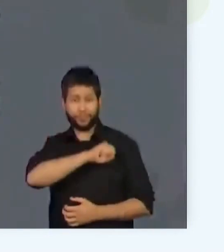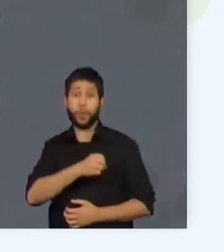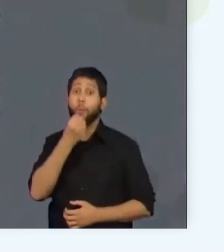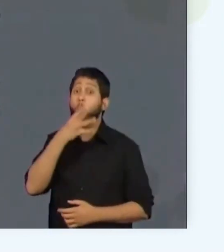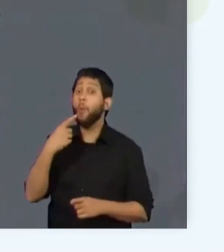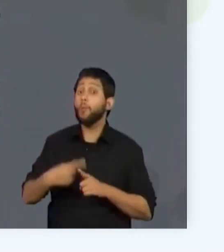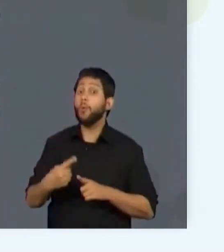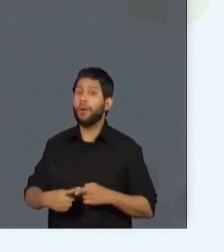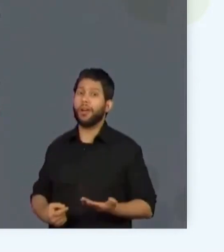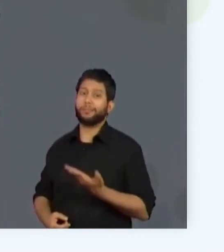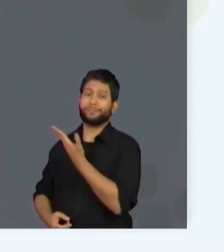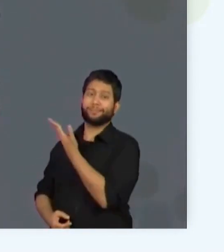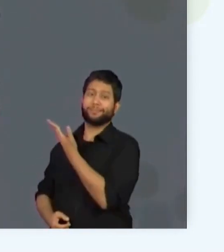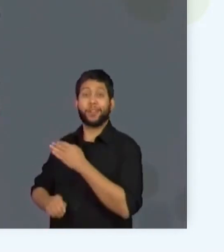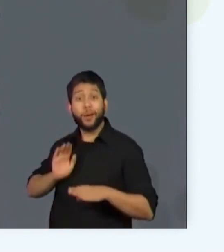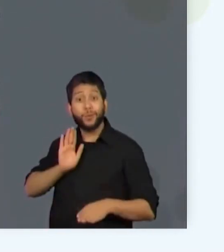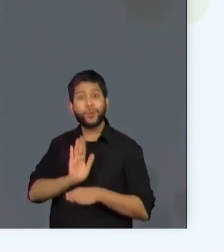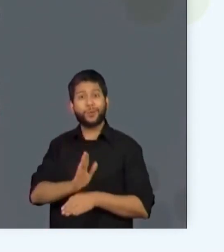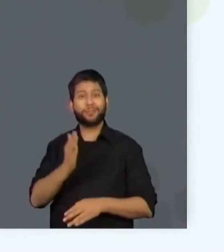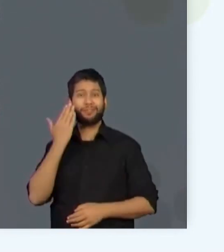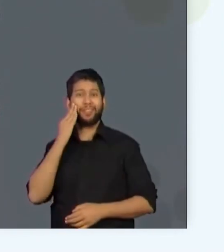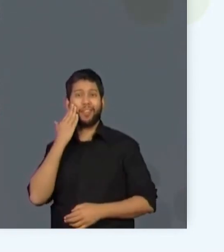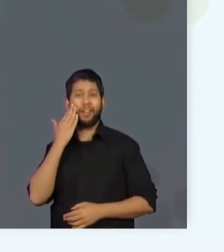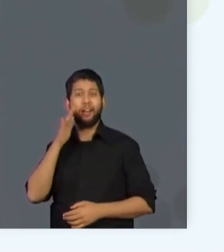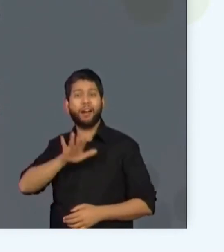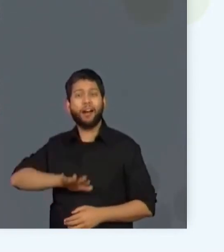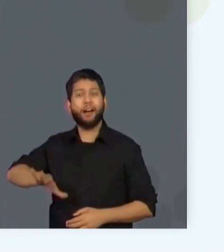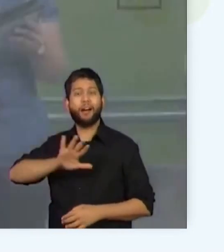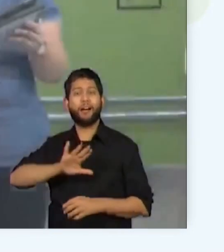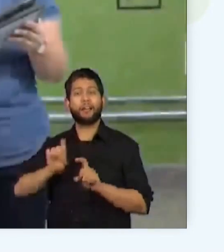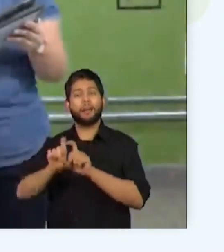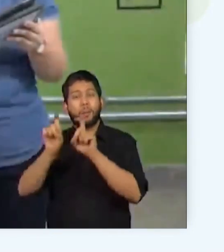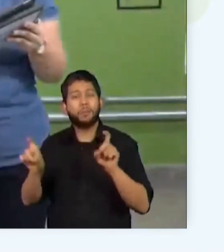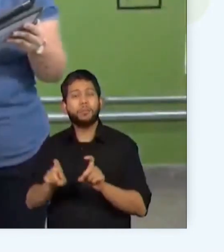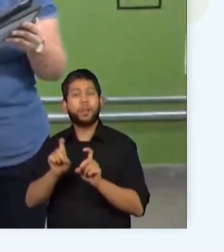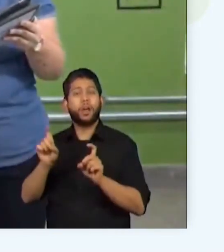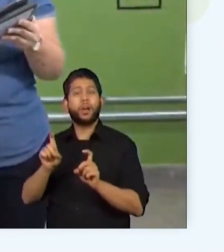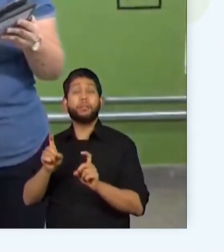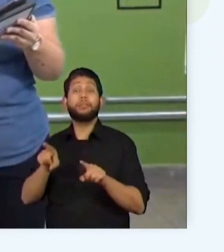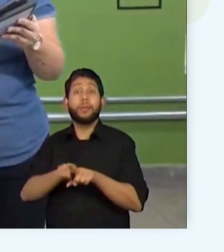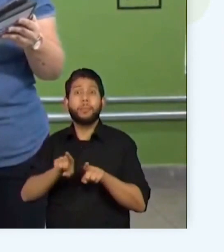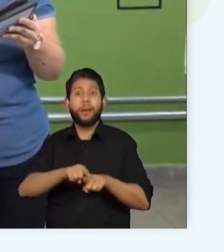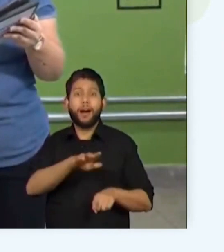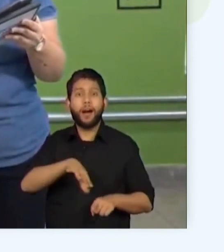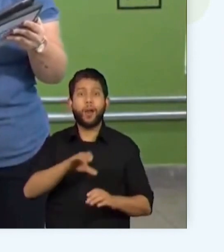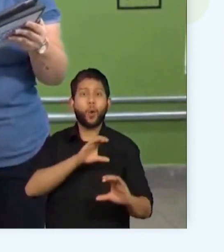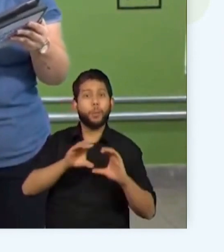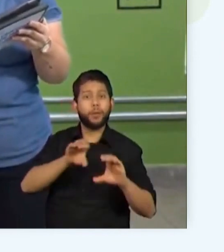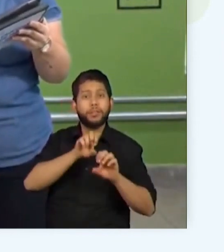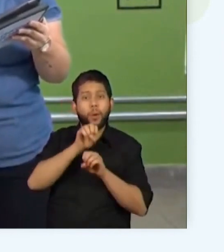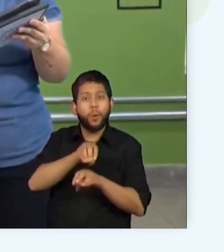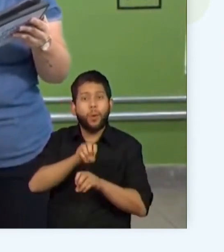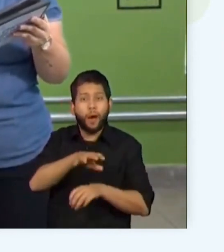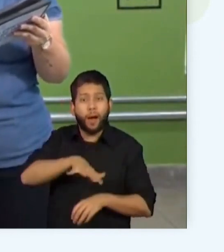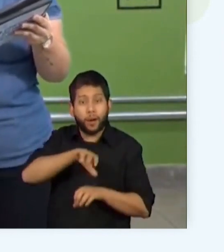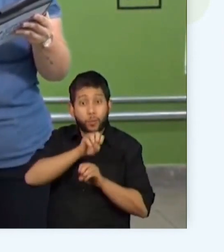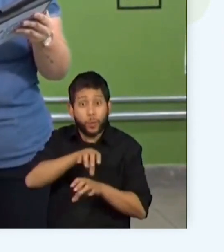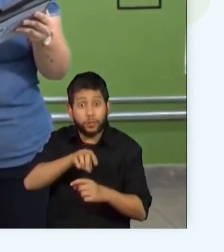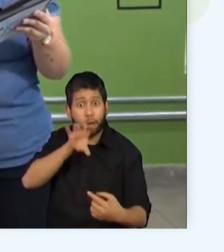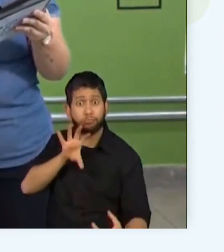estudantes a compreenderem a cultura digital e a educomunicação. Eles vão estar inseridos dentro dessa cultura digital, eles vão estar